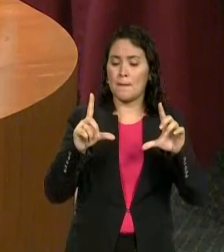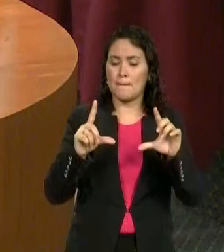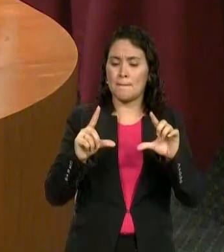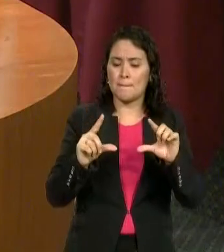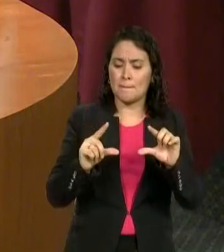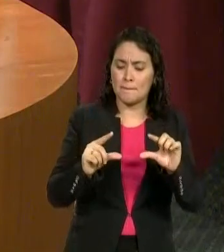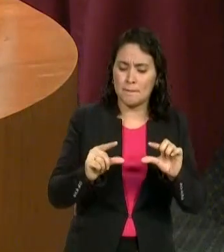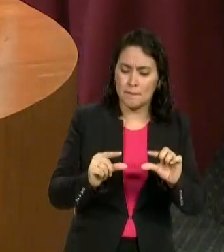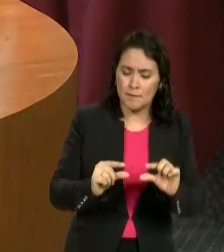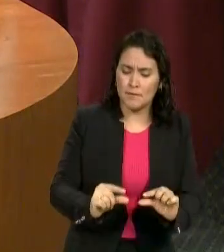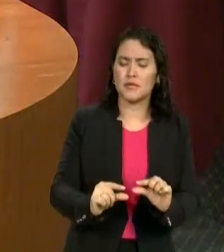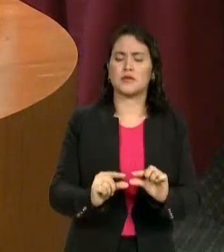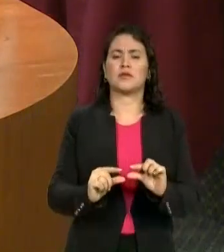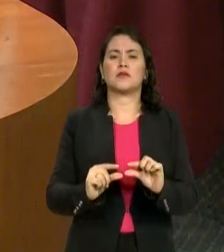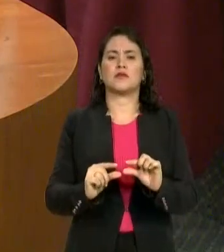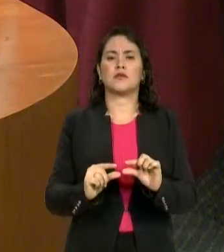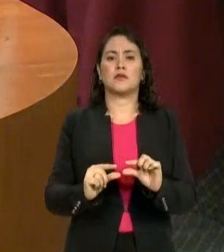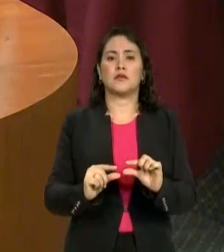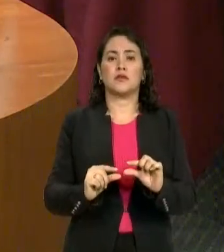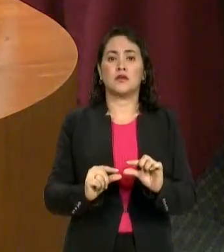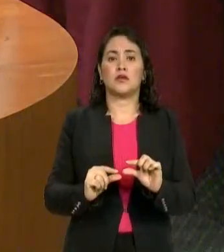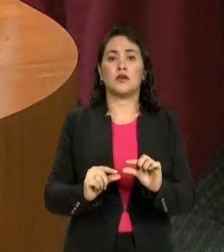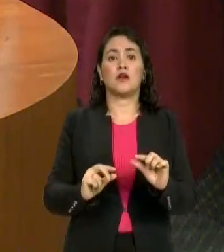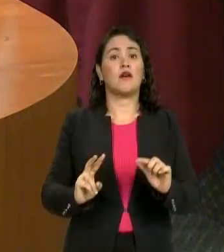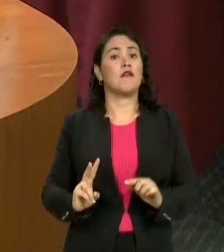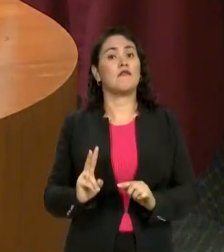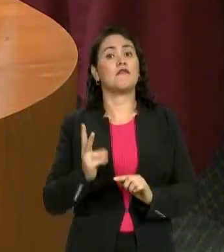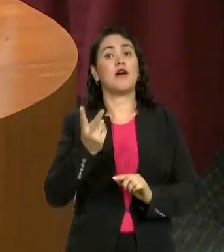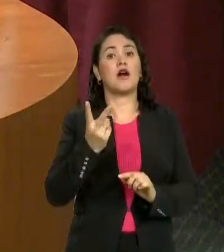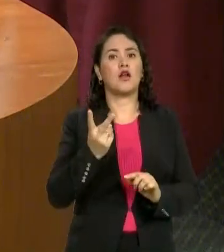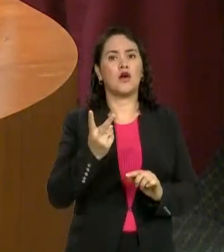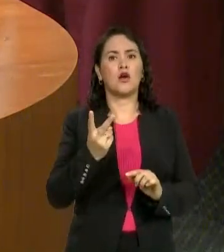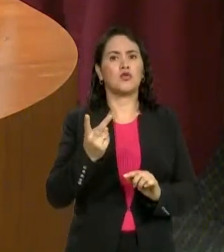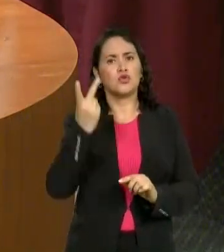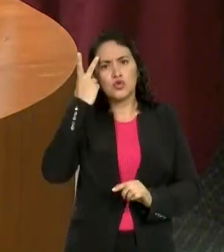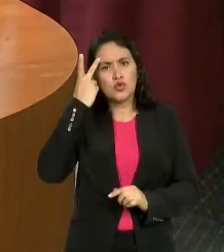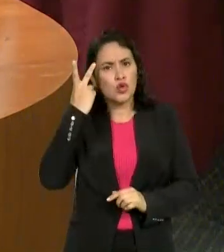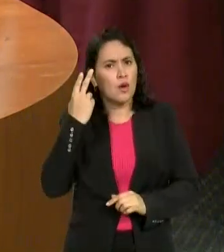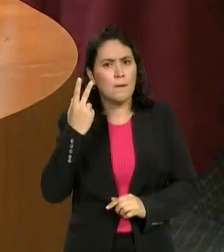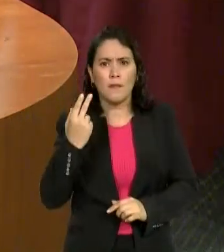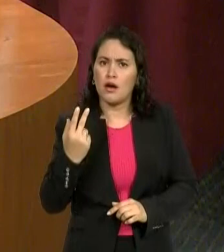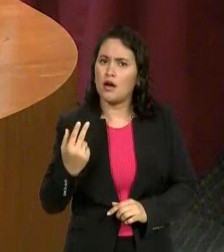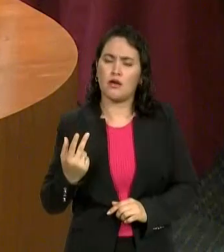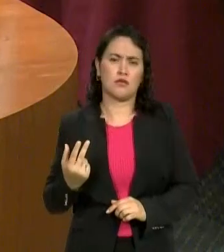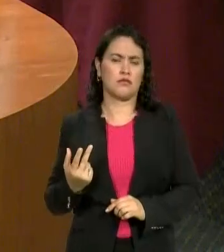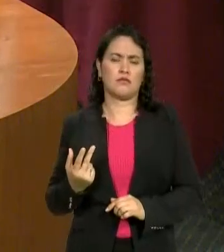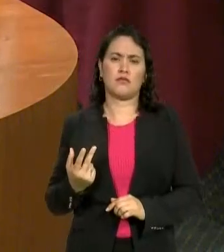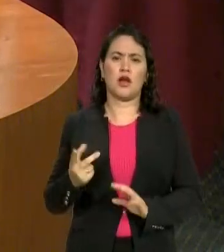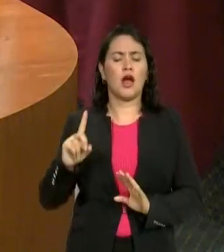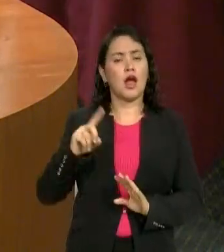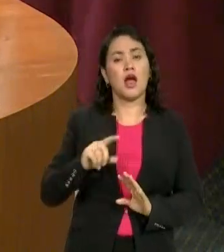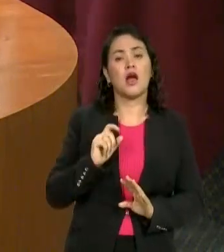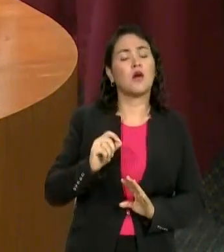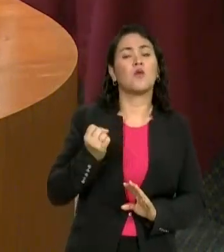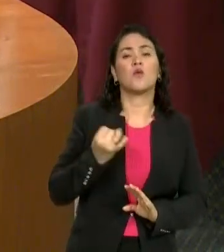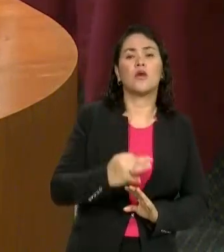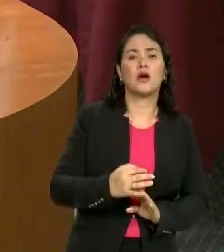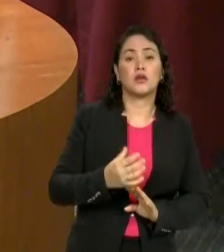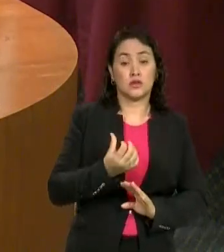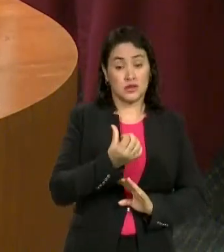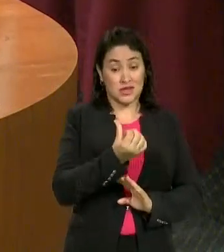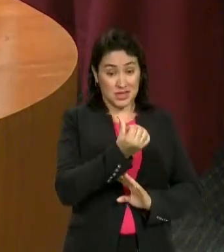de mercado. O que é valor de mercado? Valor de mercado é de 6 a